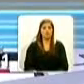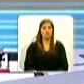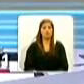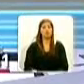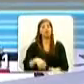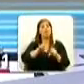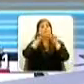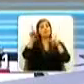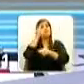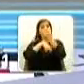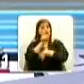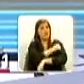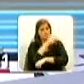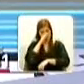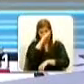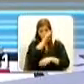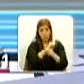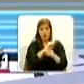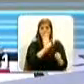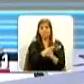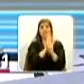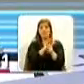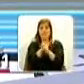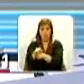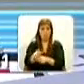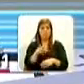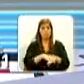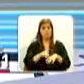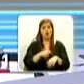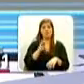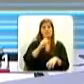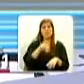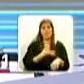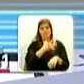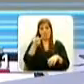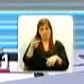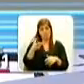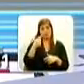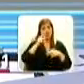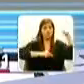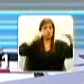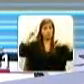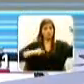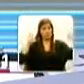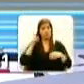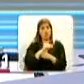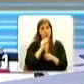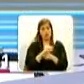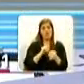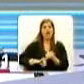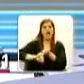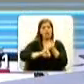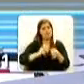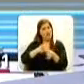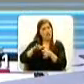As imobiliárias acusam os bancos de discriminação. Em causa estão os spreads praticados pelas instituições financeiras. A Associação do Setor diz